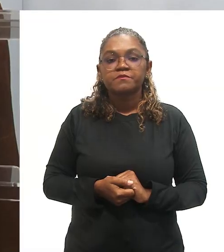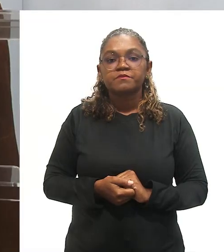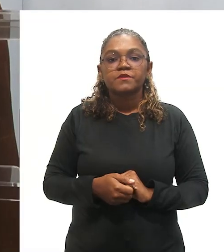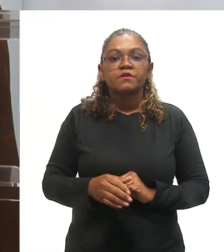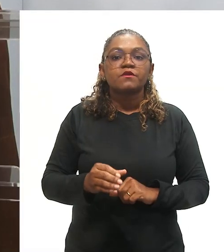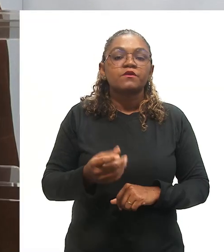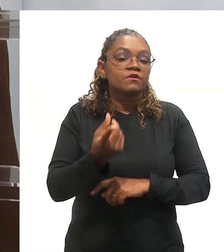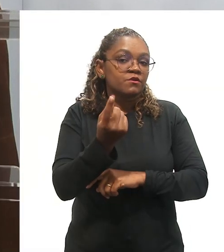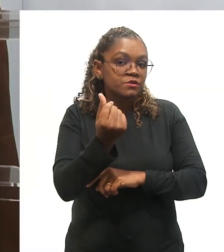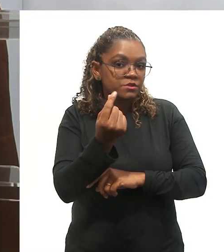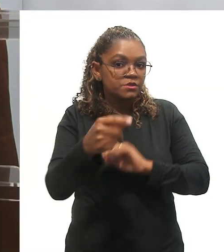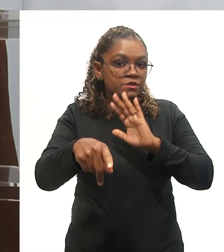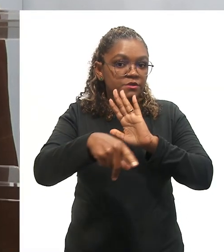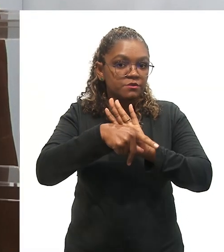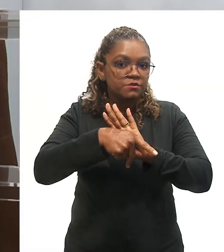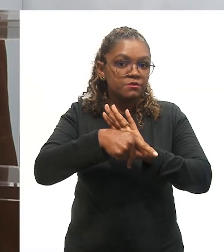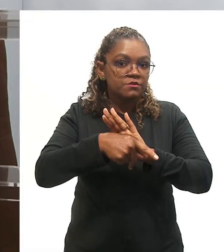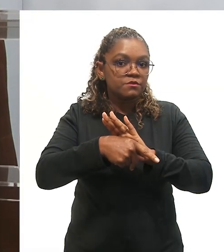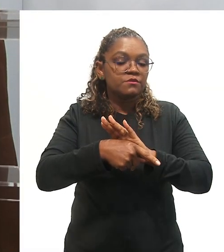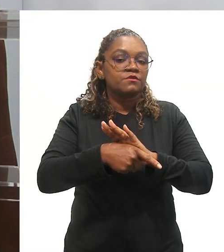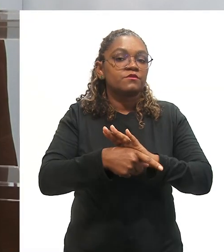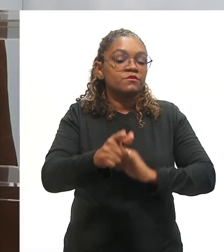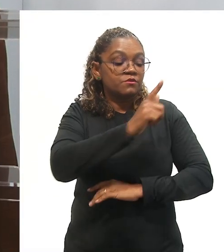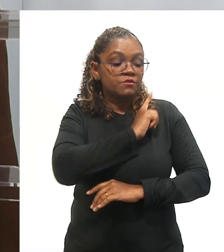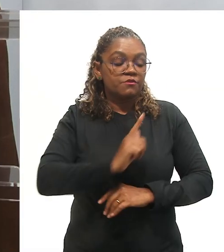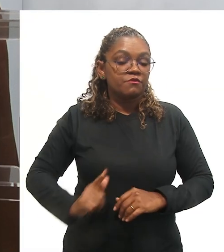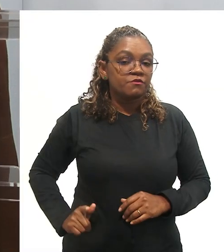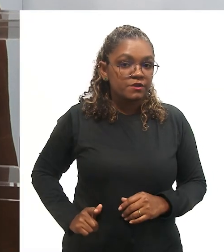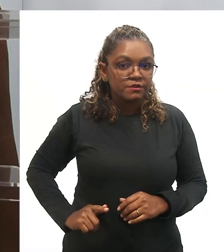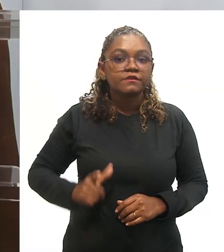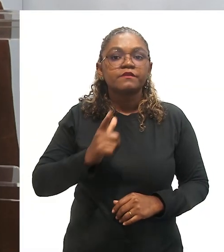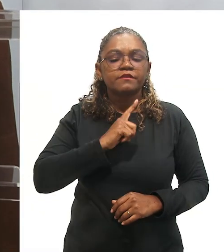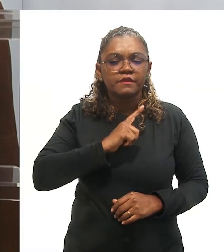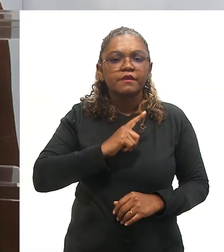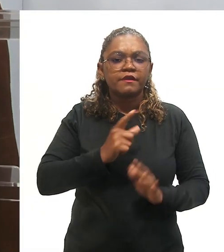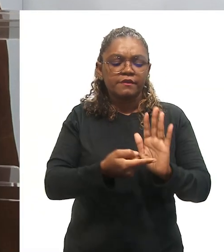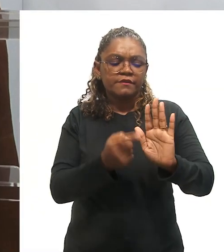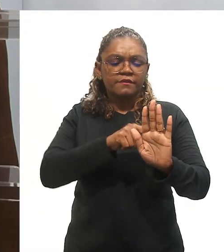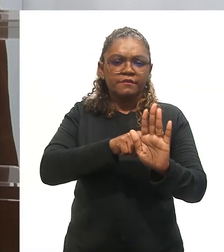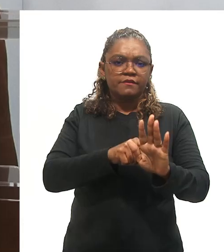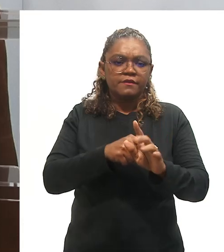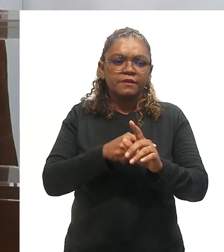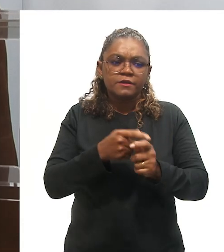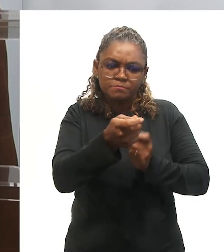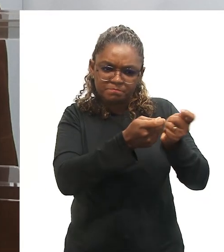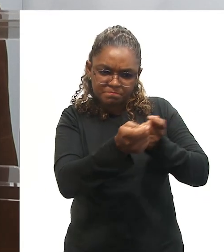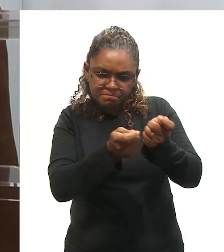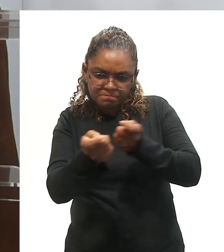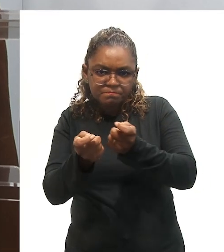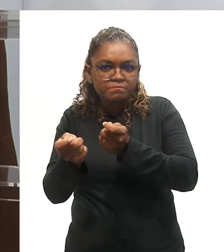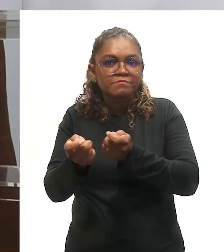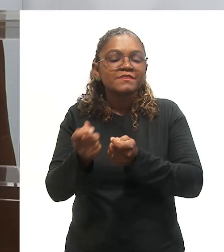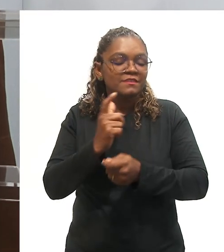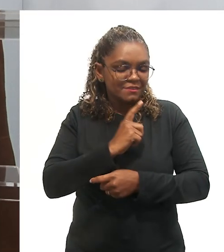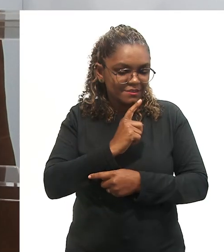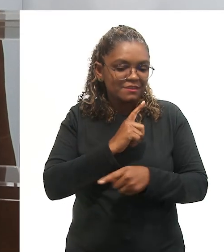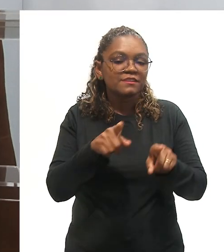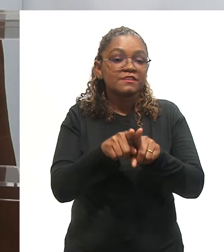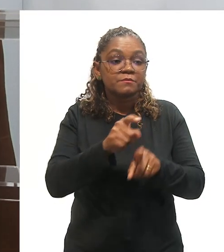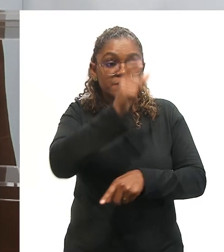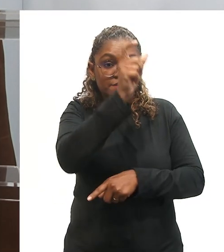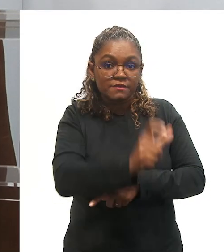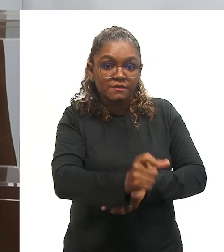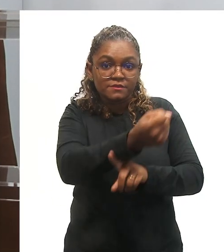do governo, eles têm sempre ali vários olhos, né, controlando, verificando, assim como o cidadão também